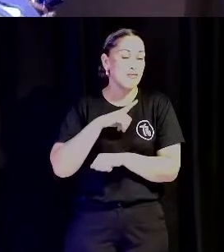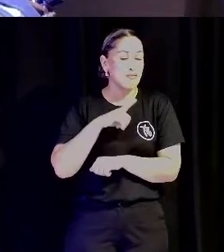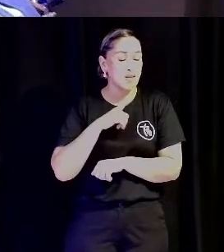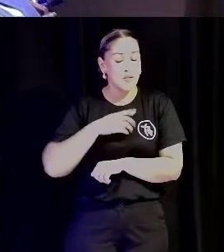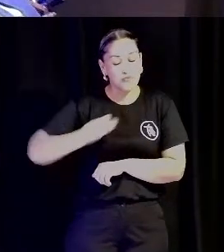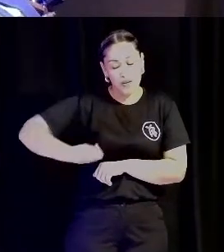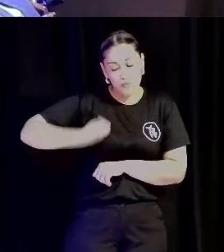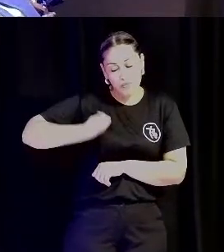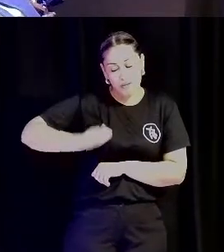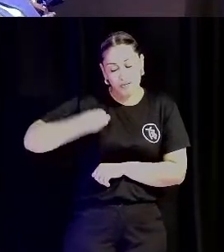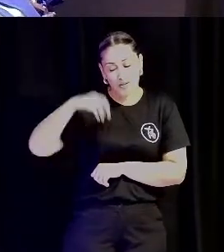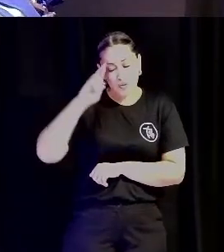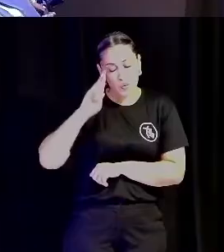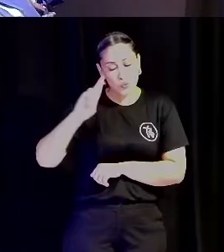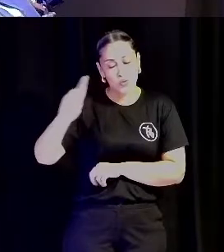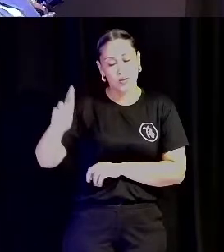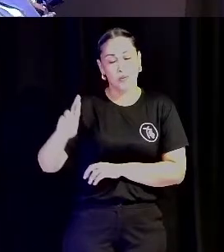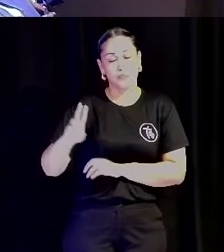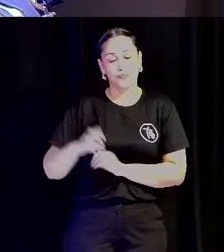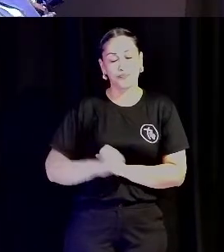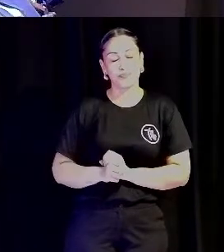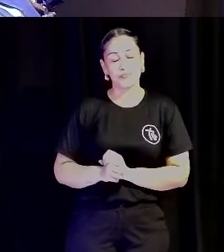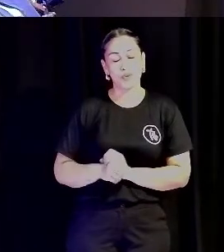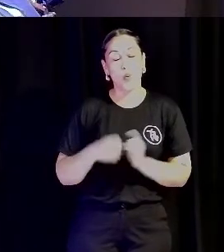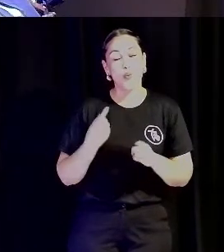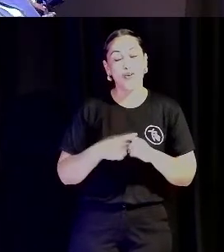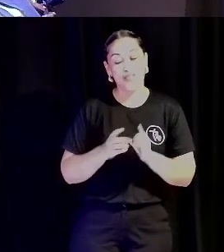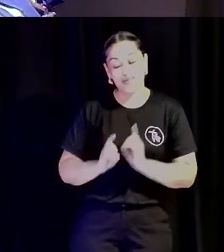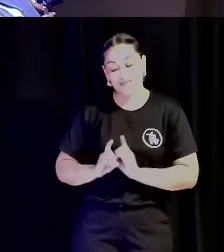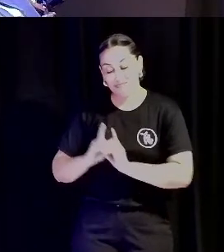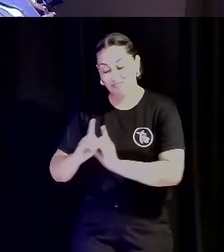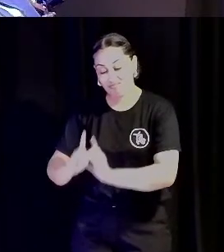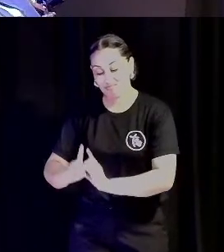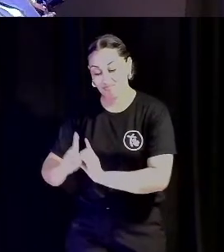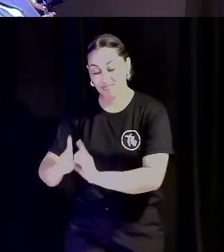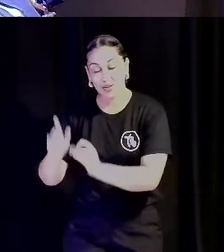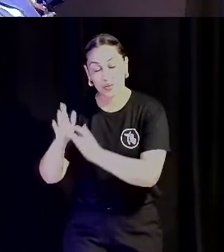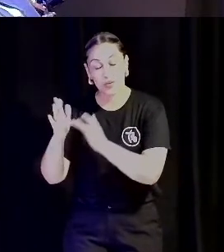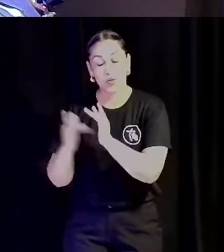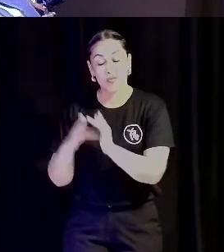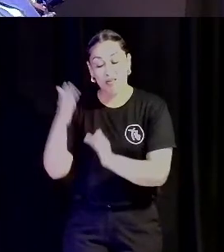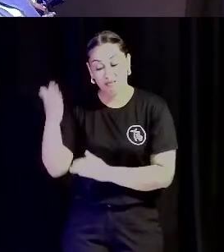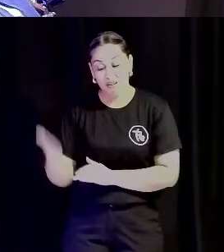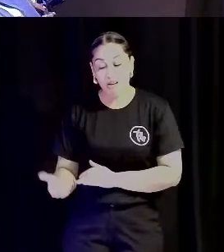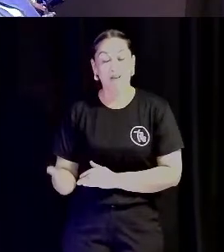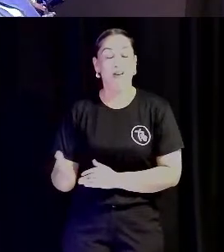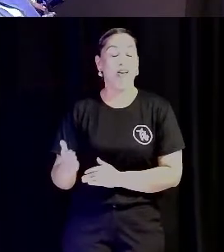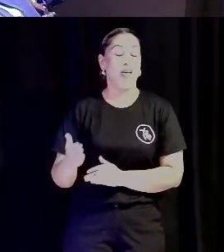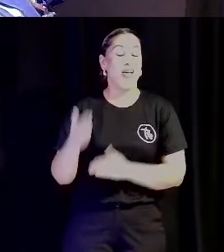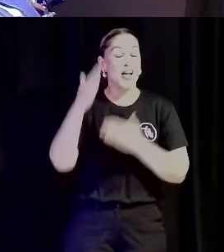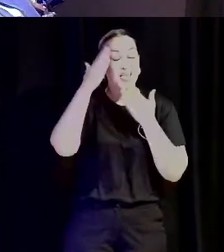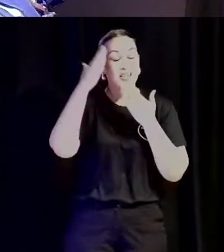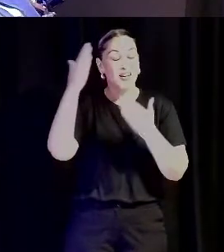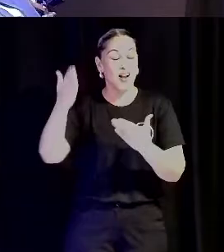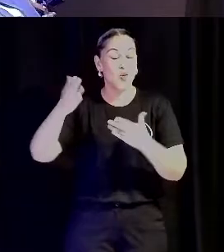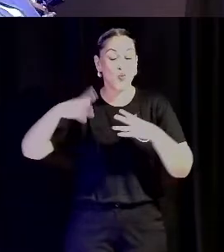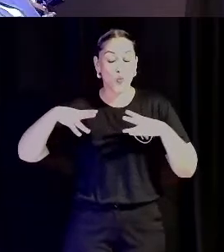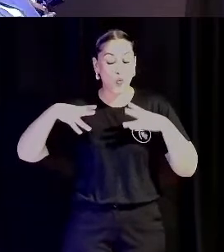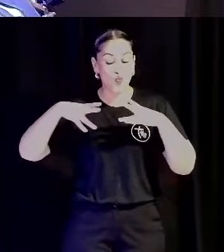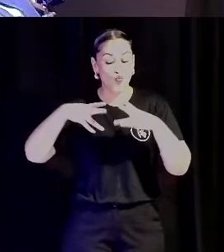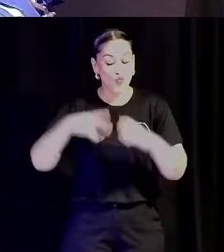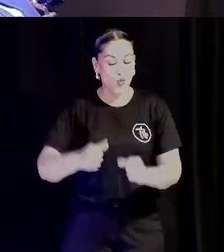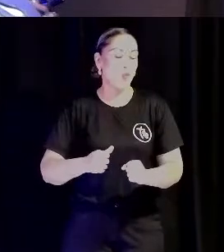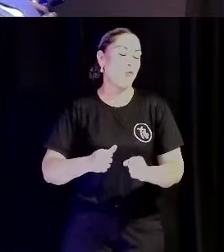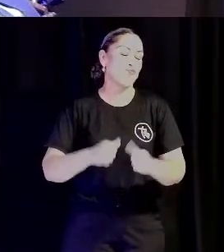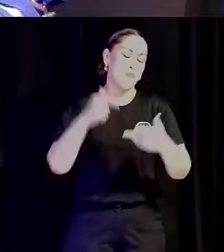Senhor. Discípulos de Jesus são gratos. São gratos por cada bênção.